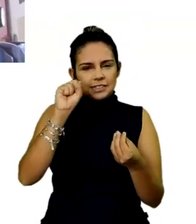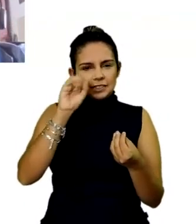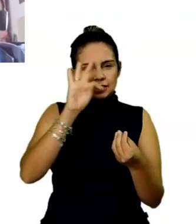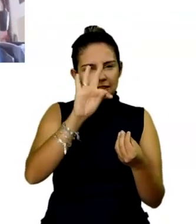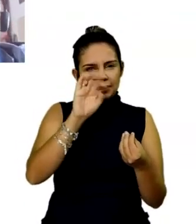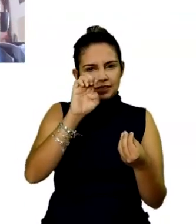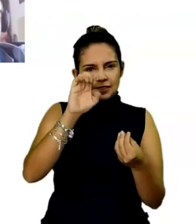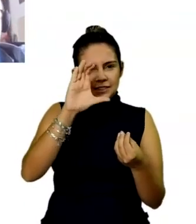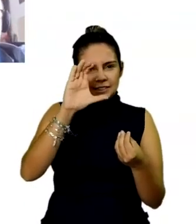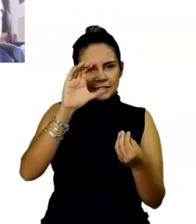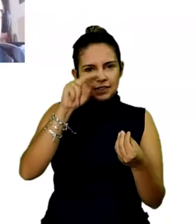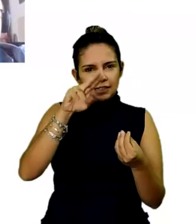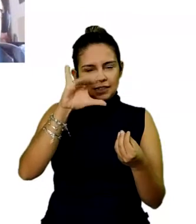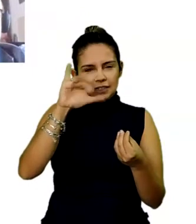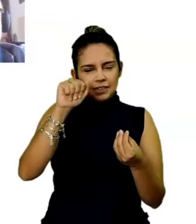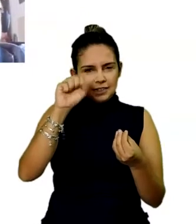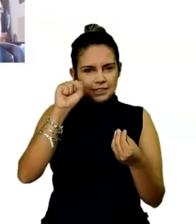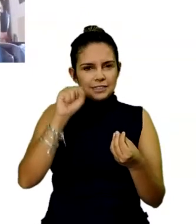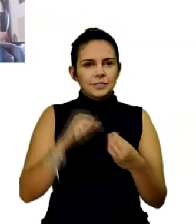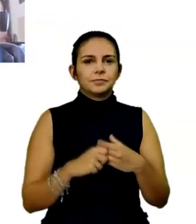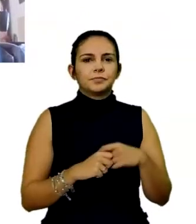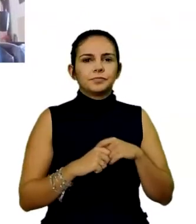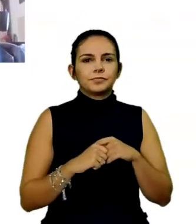Deixa eu pensar aqui.